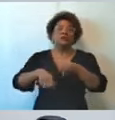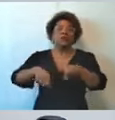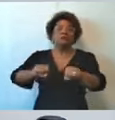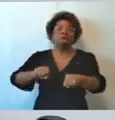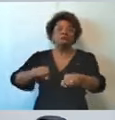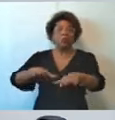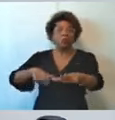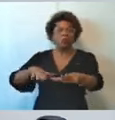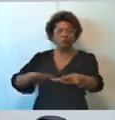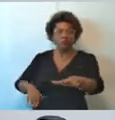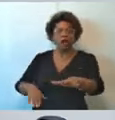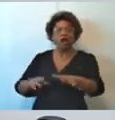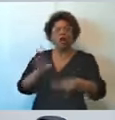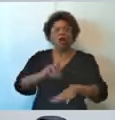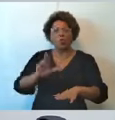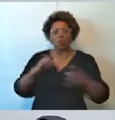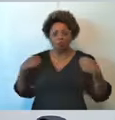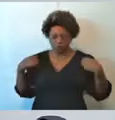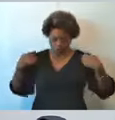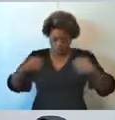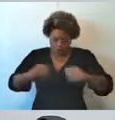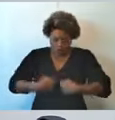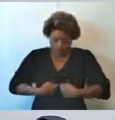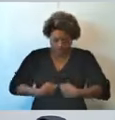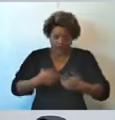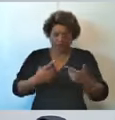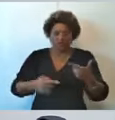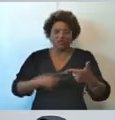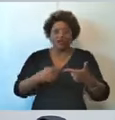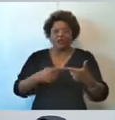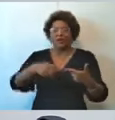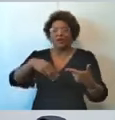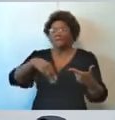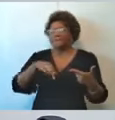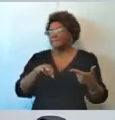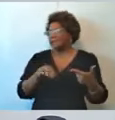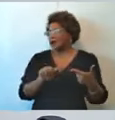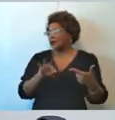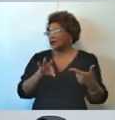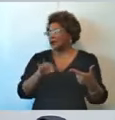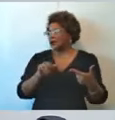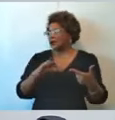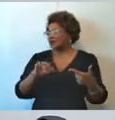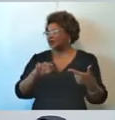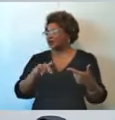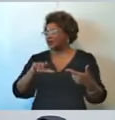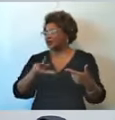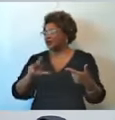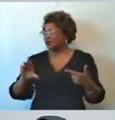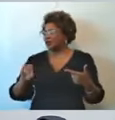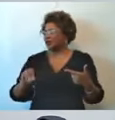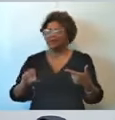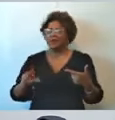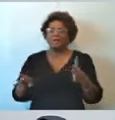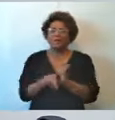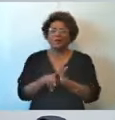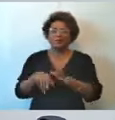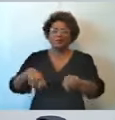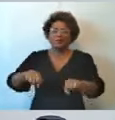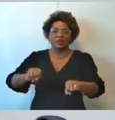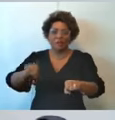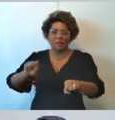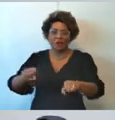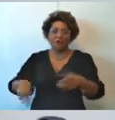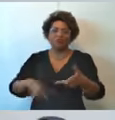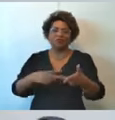questão de mata-cachorro da moto, antena, a faixinha do capacete. Eu friso muito essas questões. É uma coisa que nós precisamos